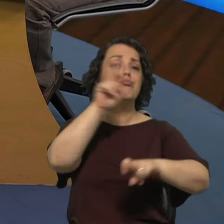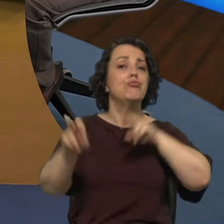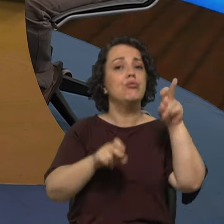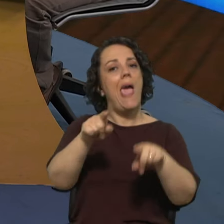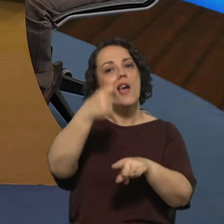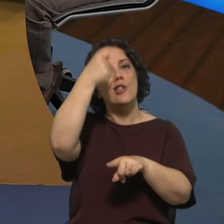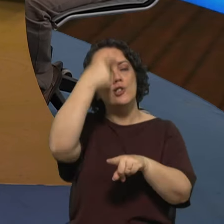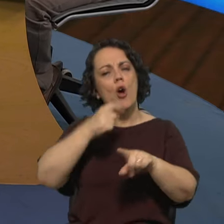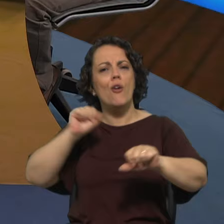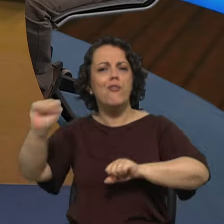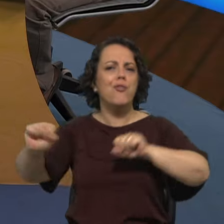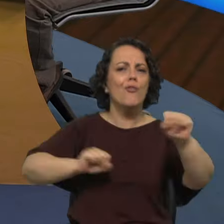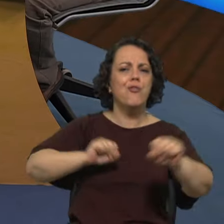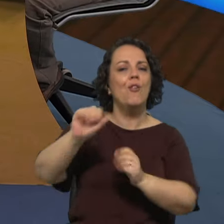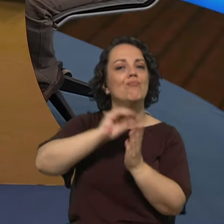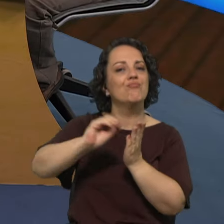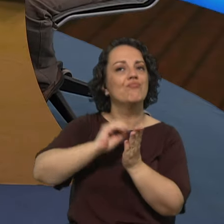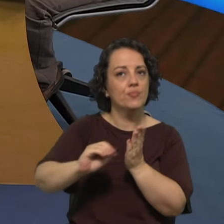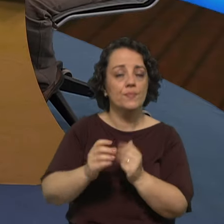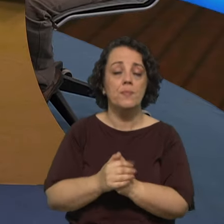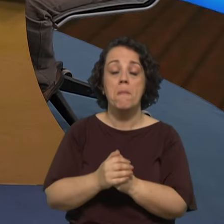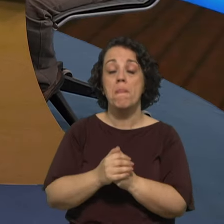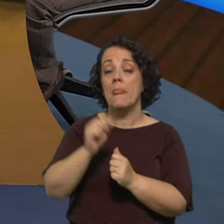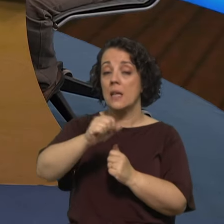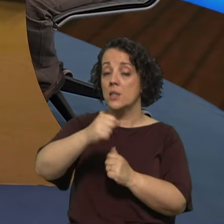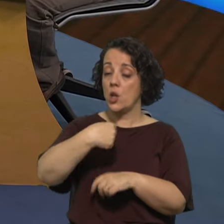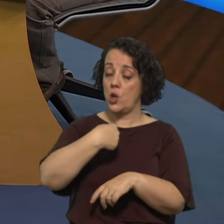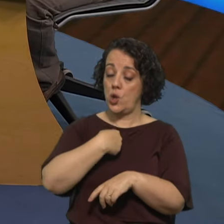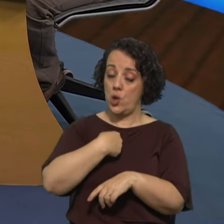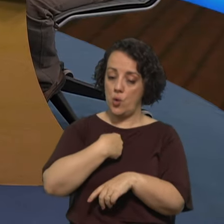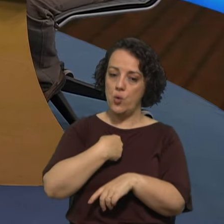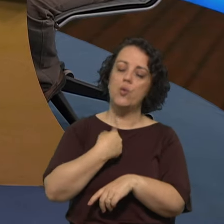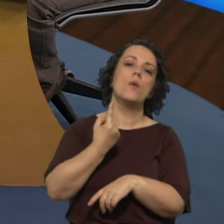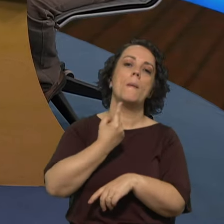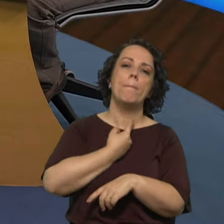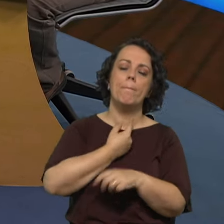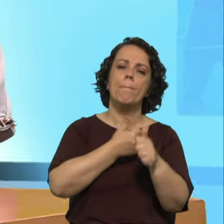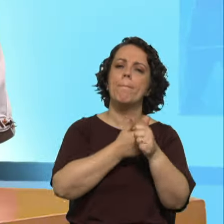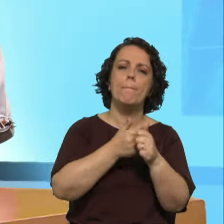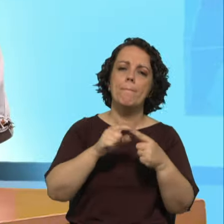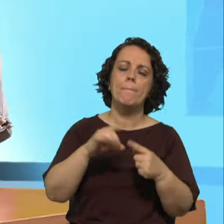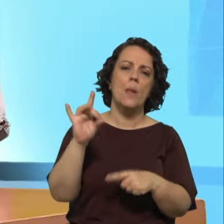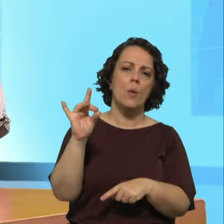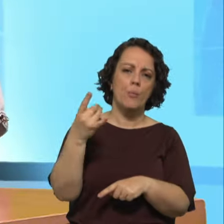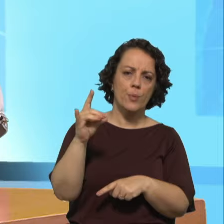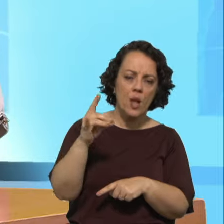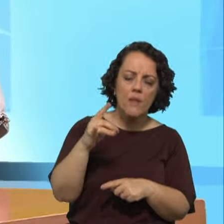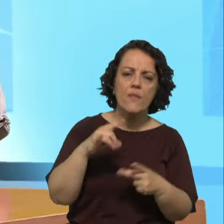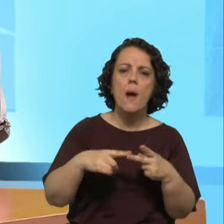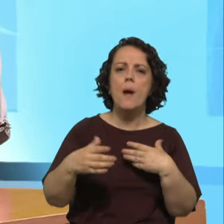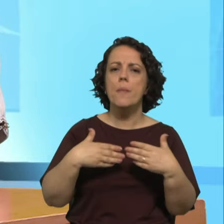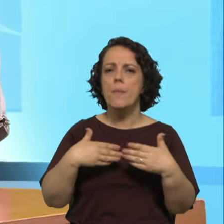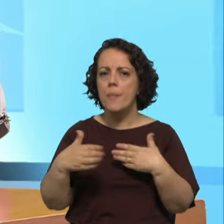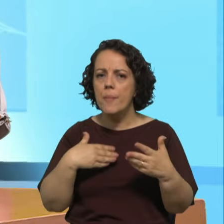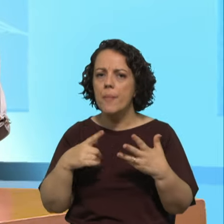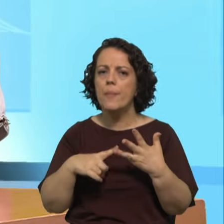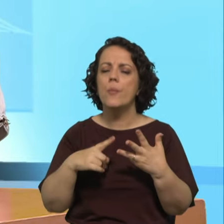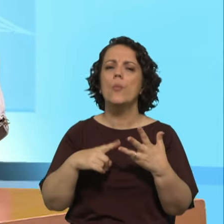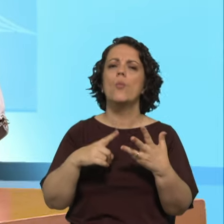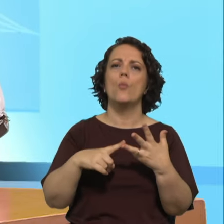por missão e eu tenho que acompanhar a Lívia o Paraguai o Brasil que é um continente das